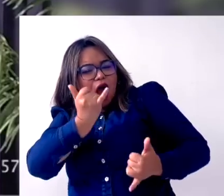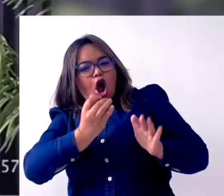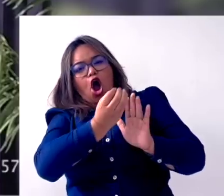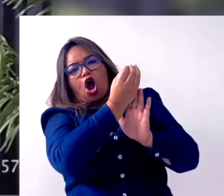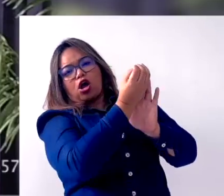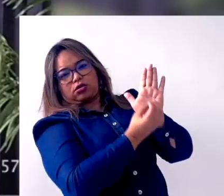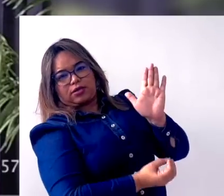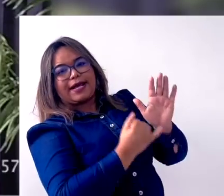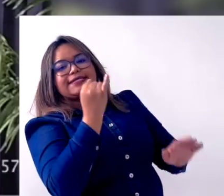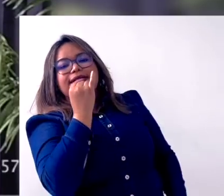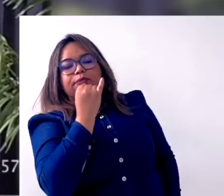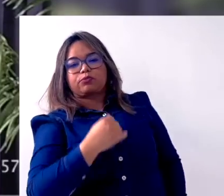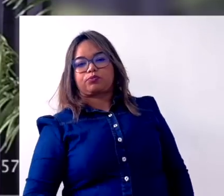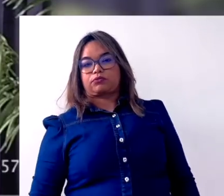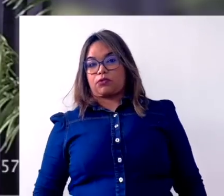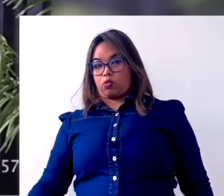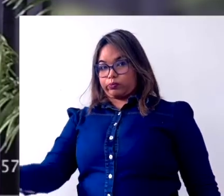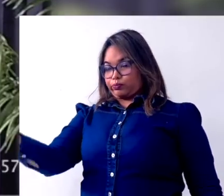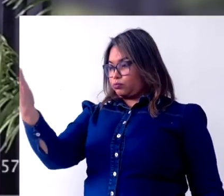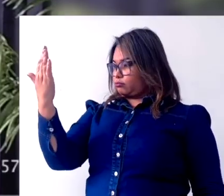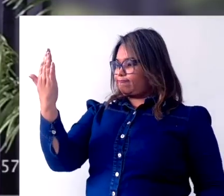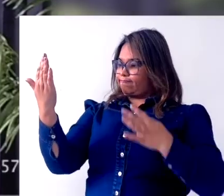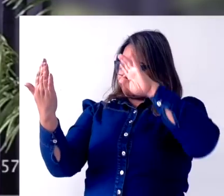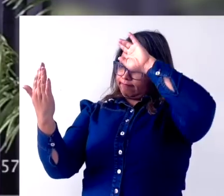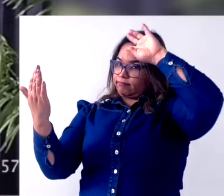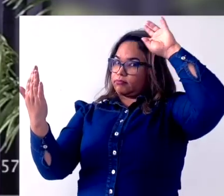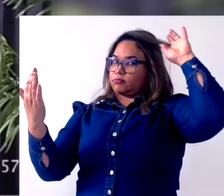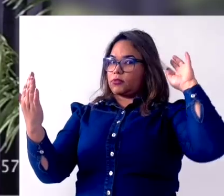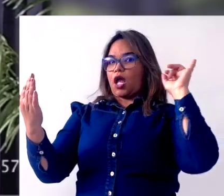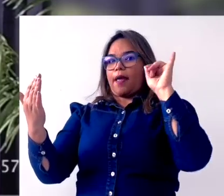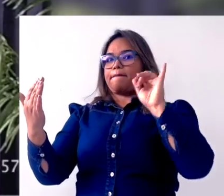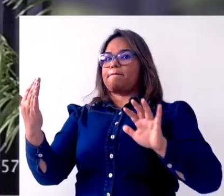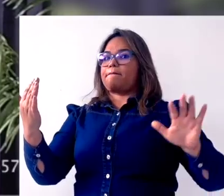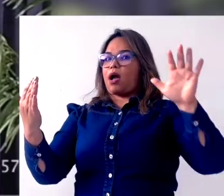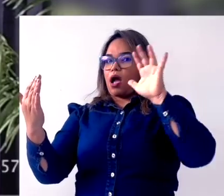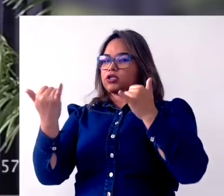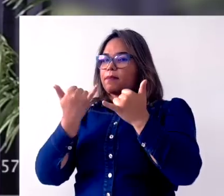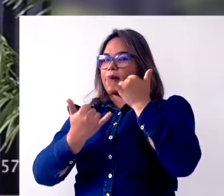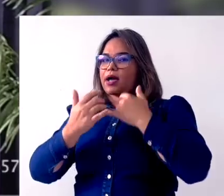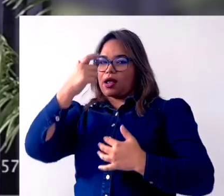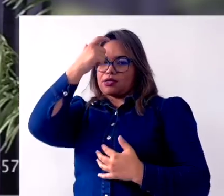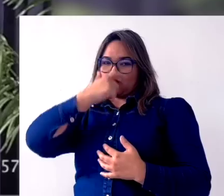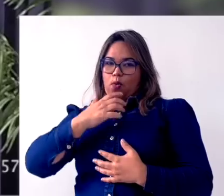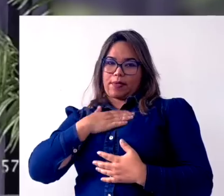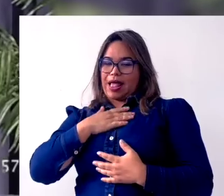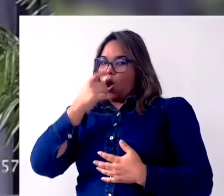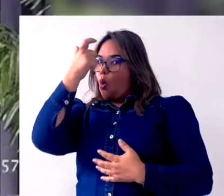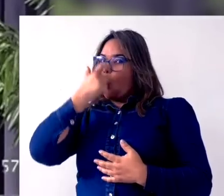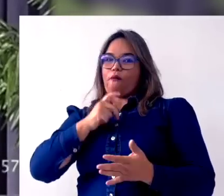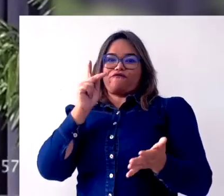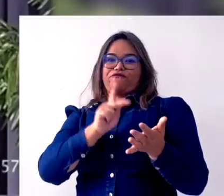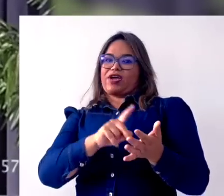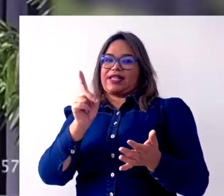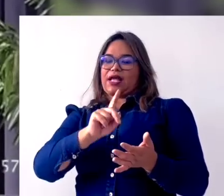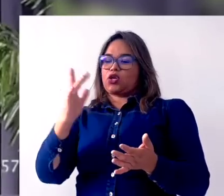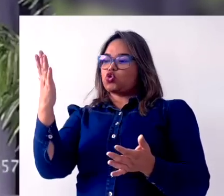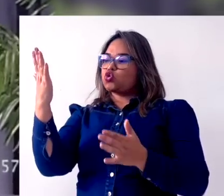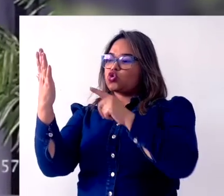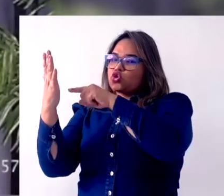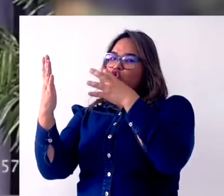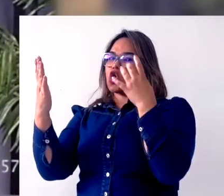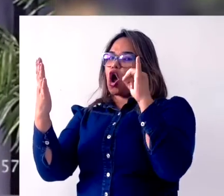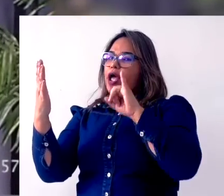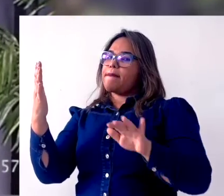num espelho, o que eu vejo? Eu vejo uma imagem, alguma coisa que se parece comigo, certo? Não sou eu, é apenas uma imagem, mas se